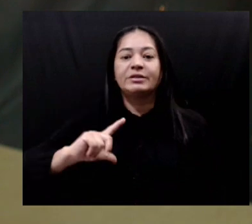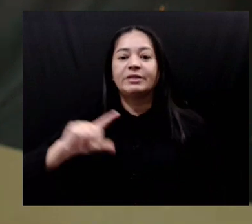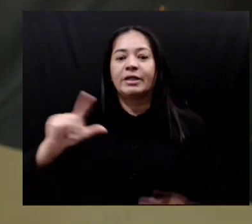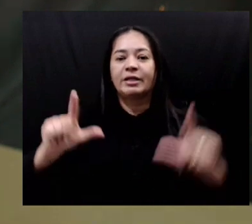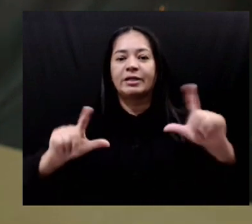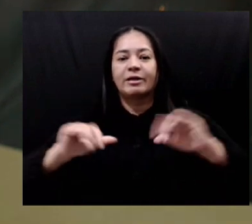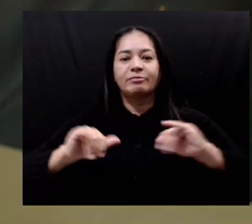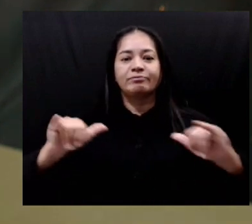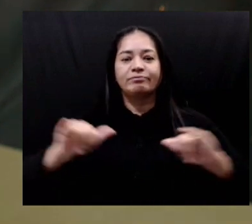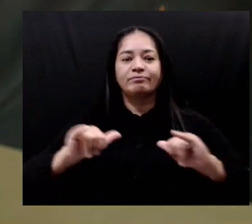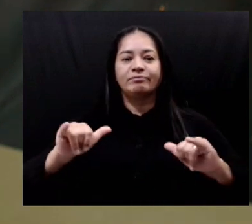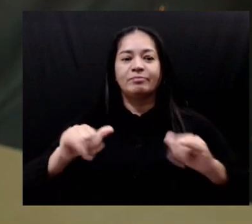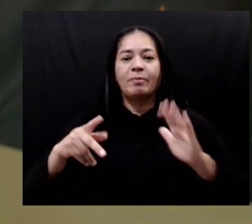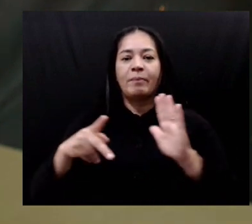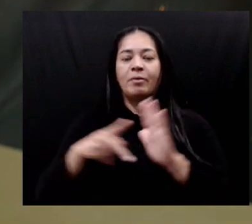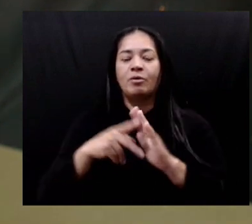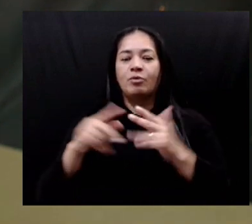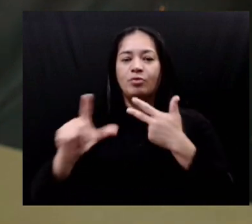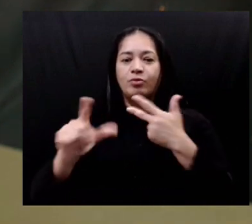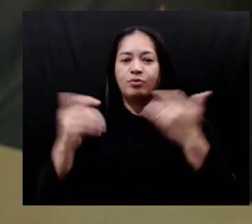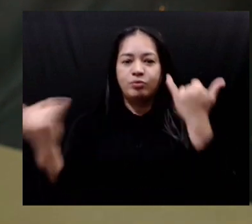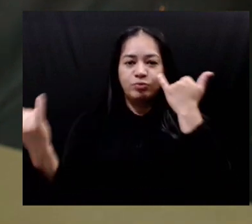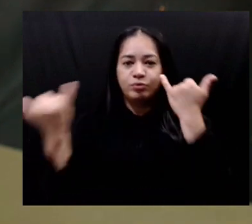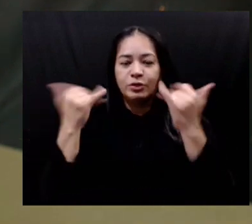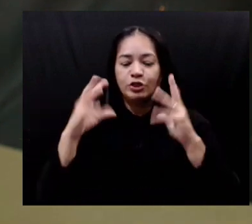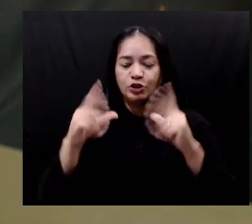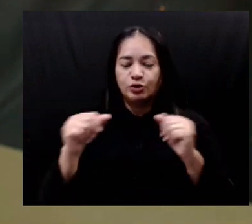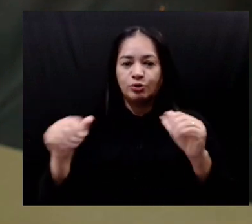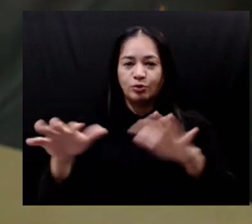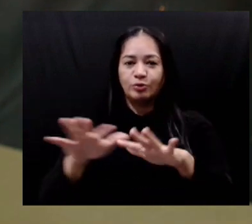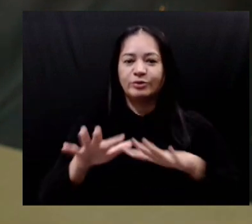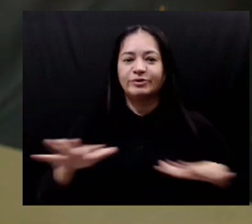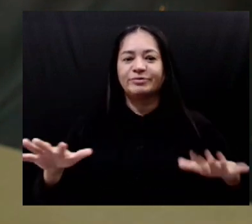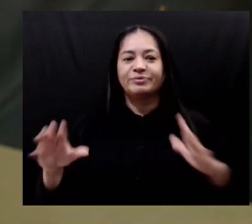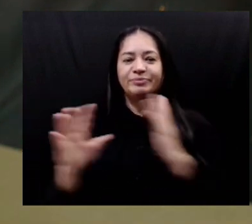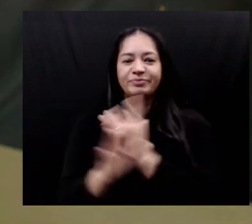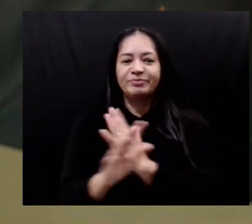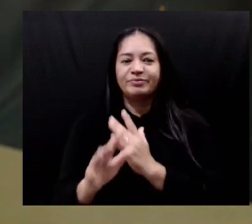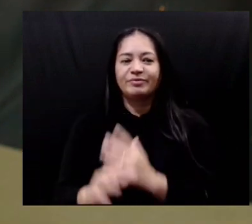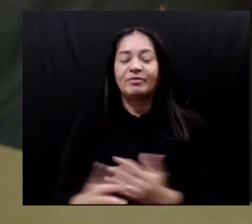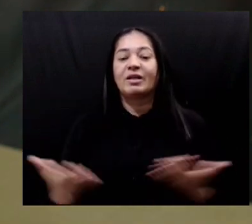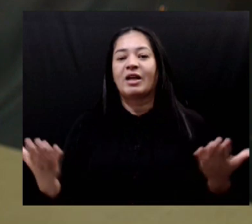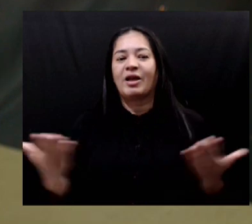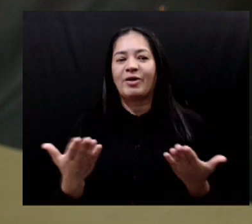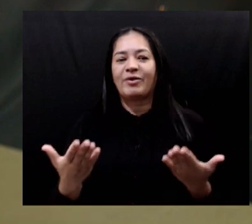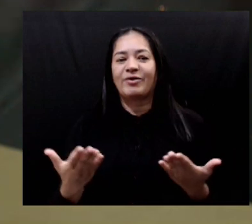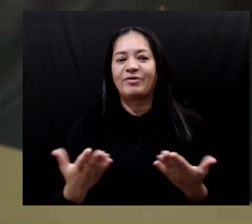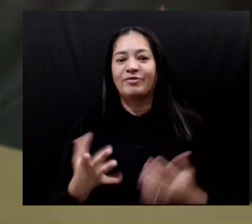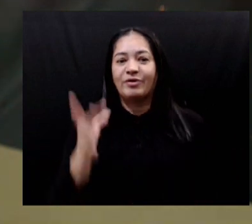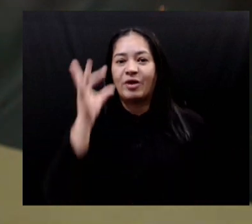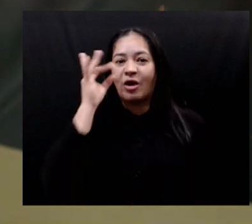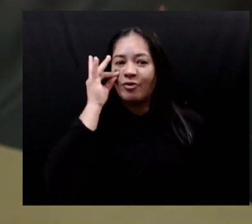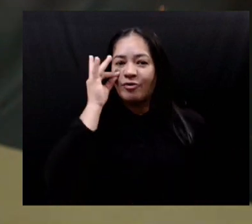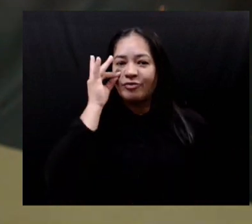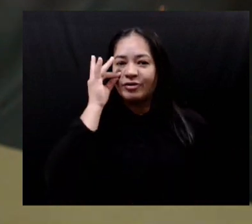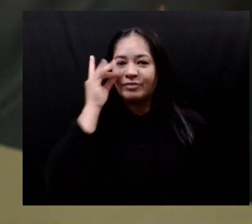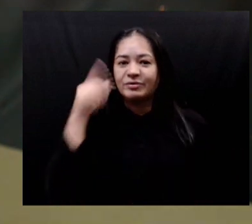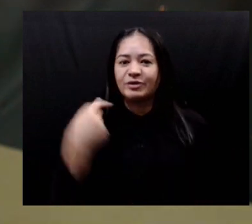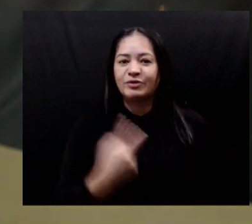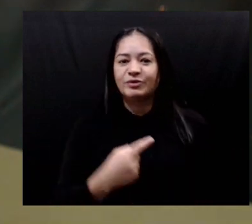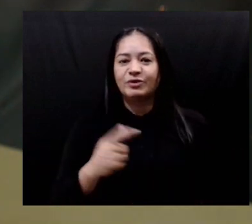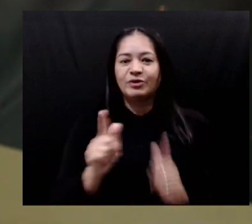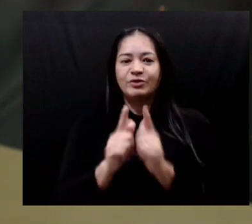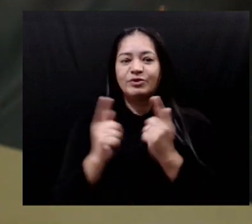do Legislativo Campineiro e também de toda a nossa metrópole. Eu entrego agora, então, ao vivo, né, para nossa equipe que está lá no plenário